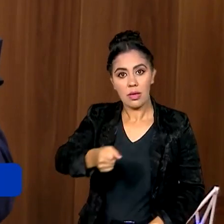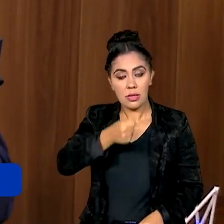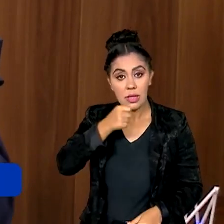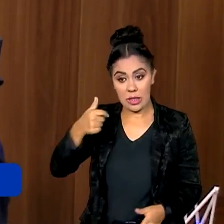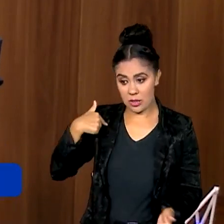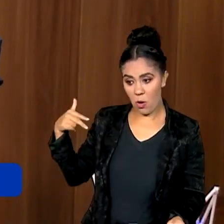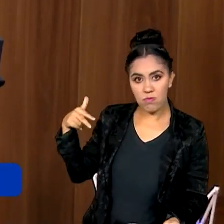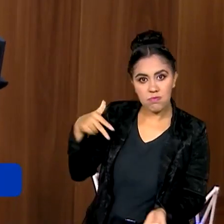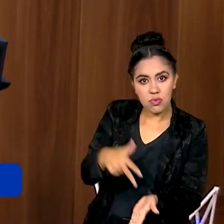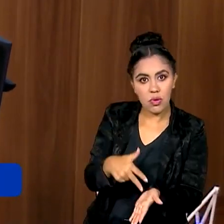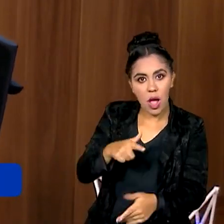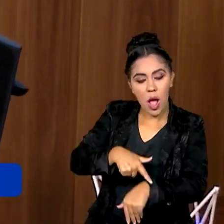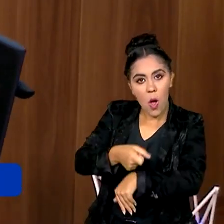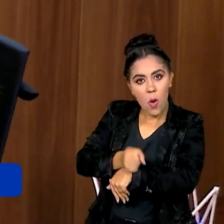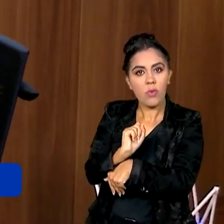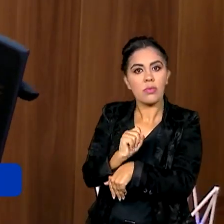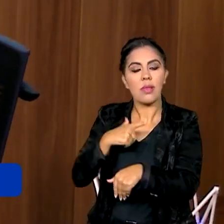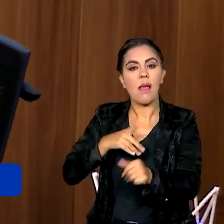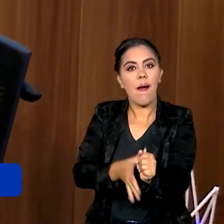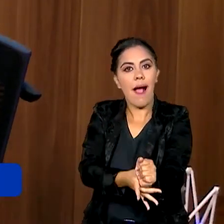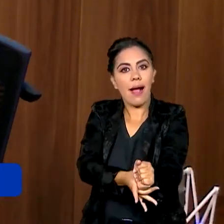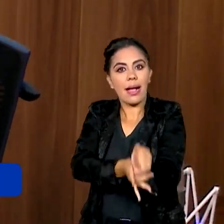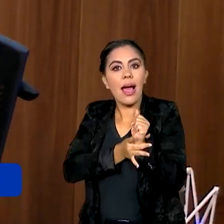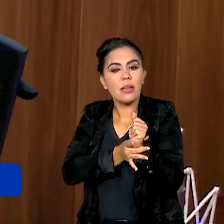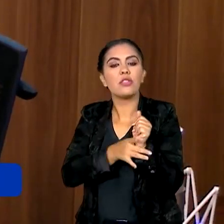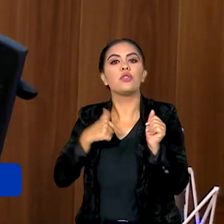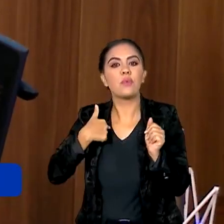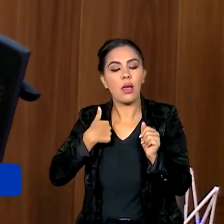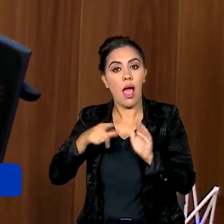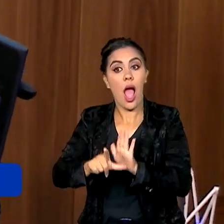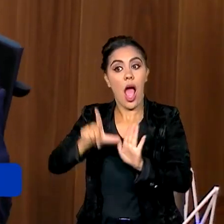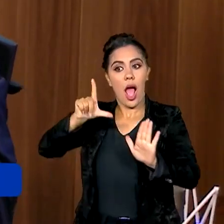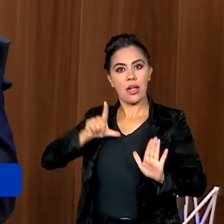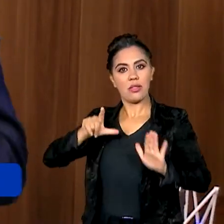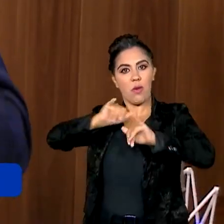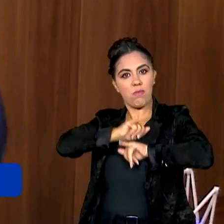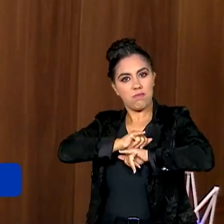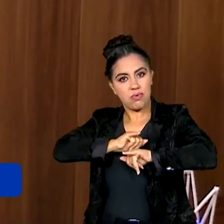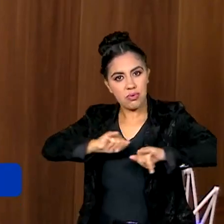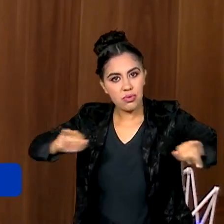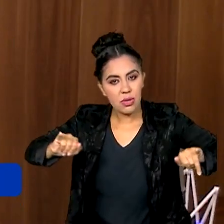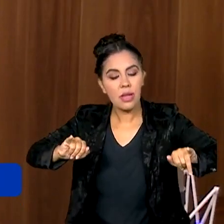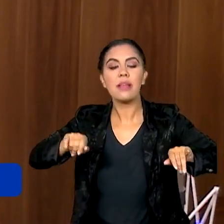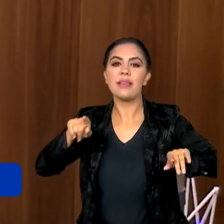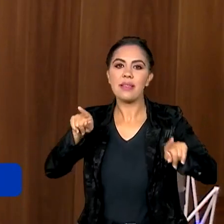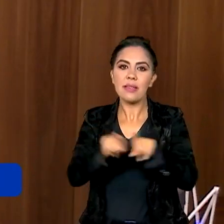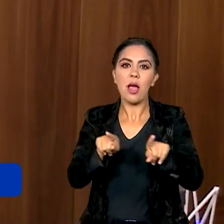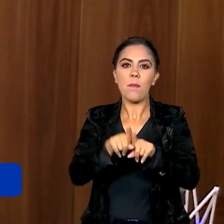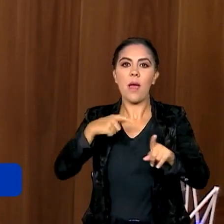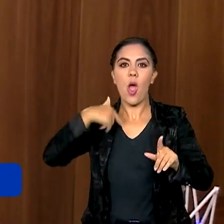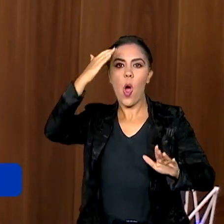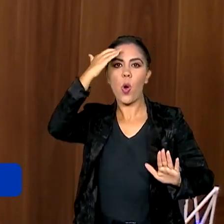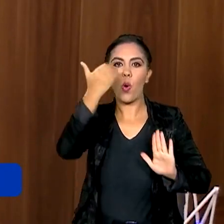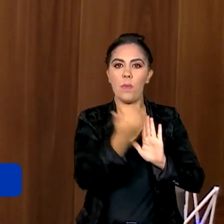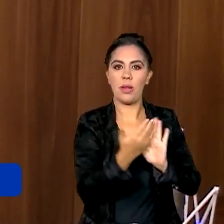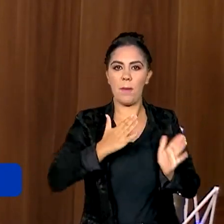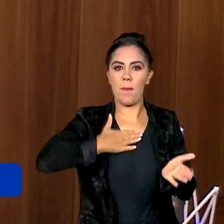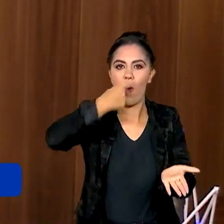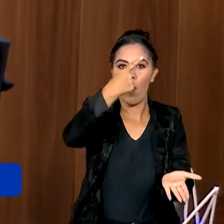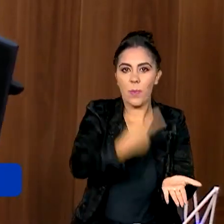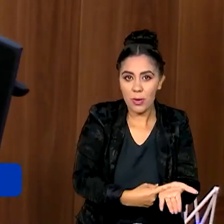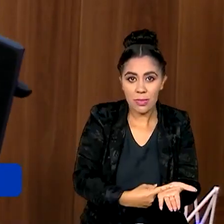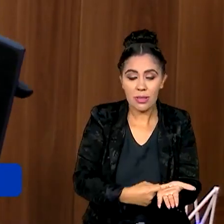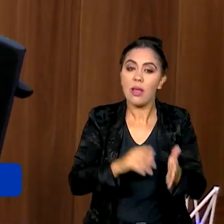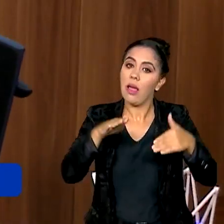8 horas, eu garanti previsibilidade, eu anunciei com antecedência e eu cumpri aquilo que eu me comprometi. Então